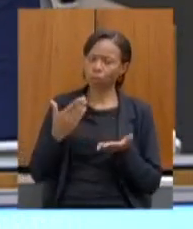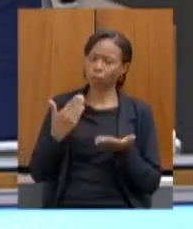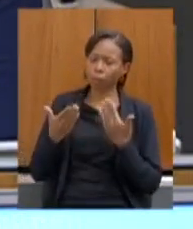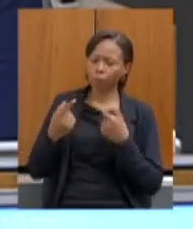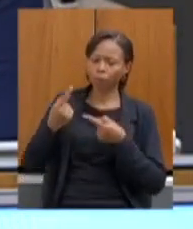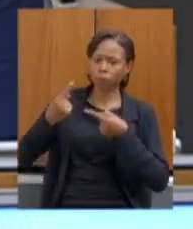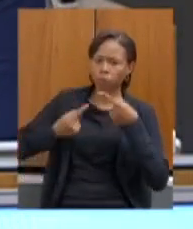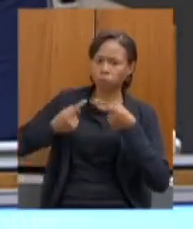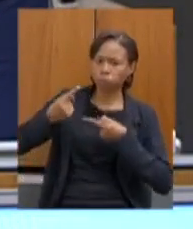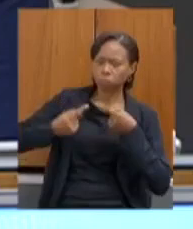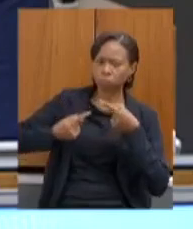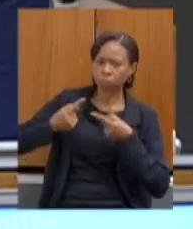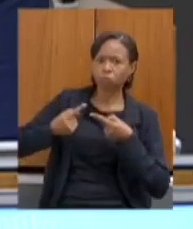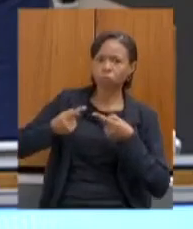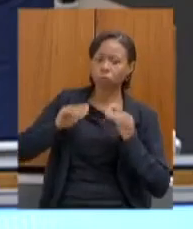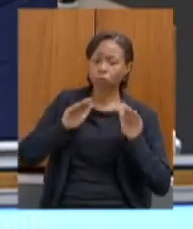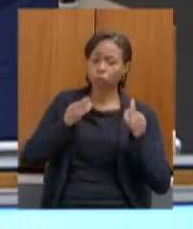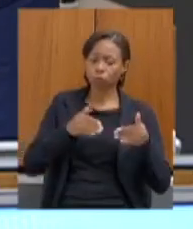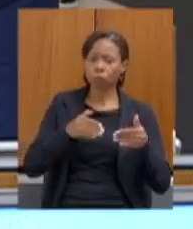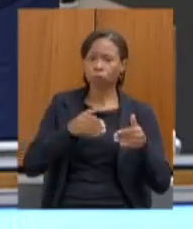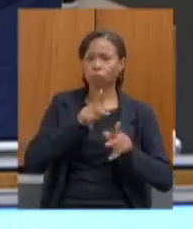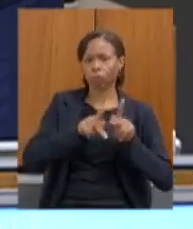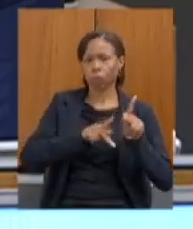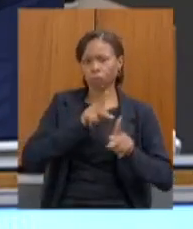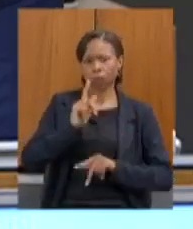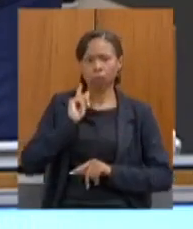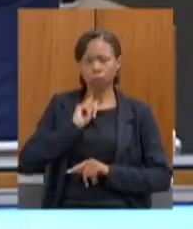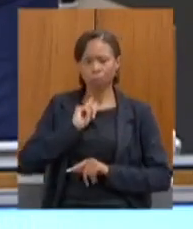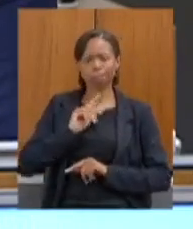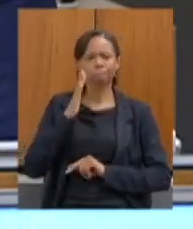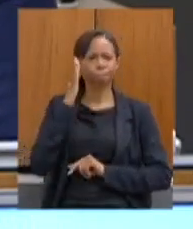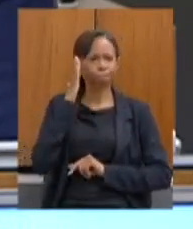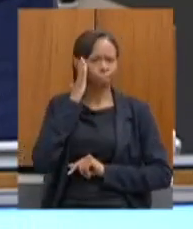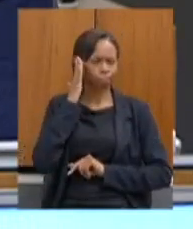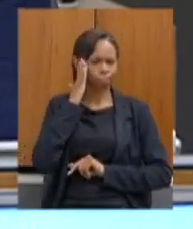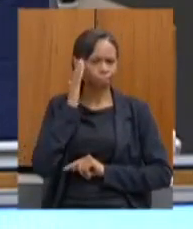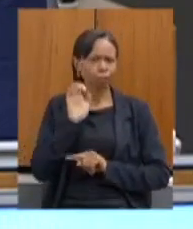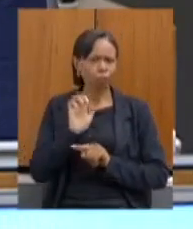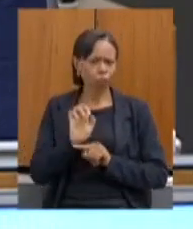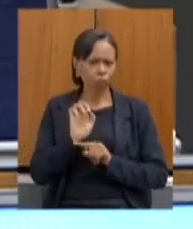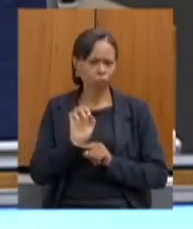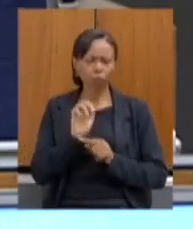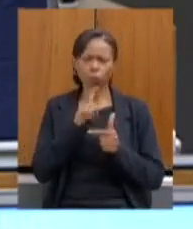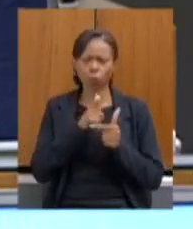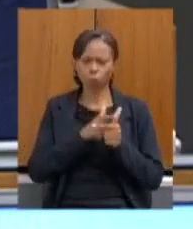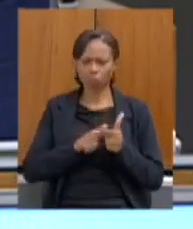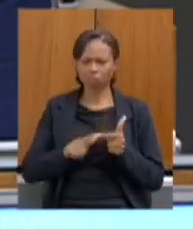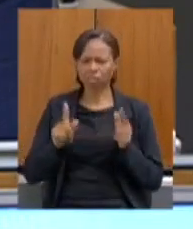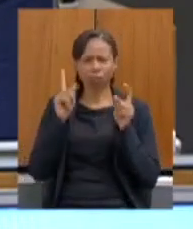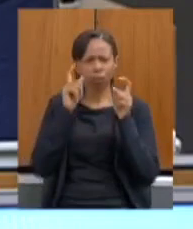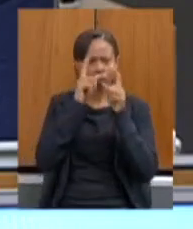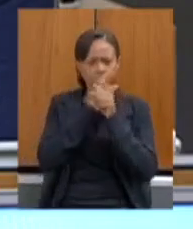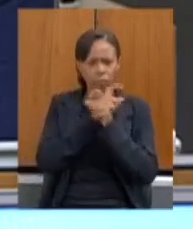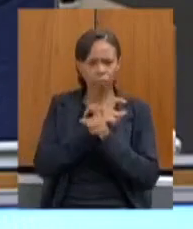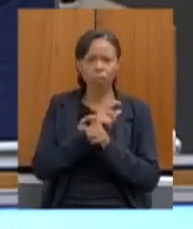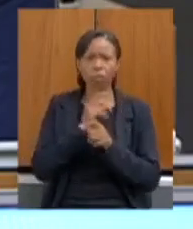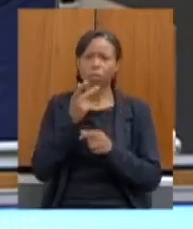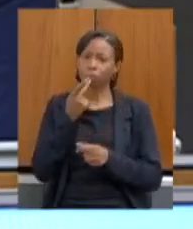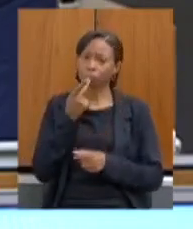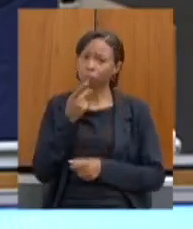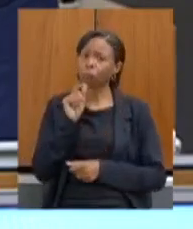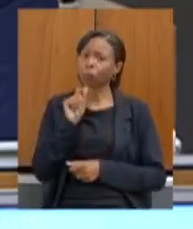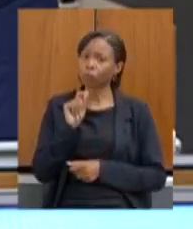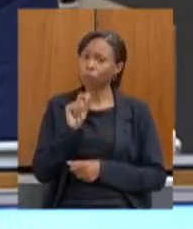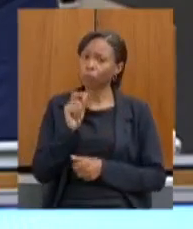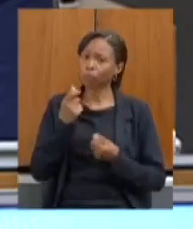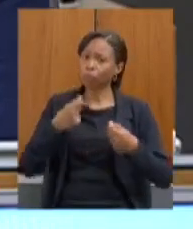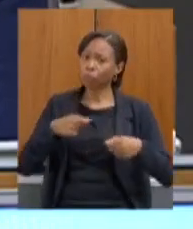os cidadãos de Minas Gerais. reconhecendo a dificuldade do nosso Estado e reafirmando que somente com a união de